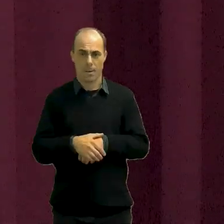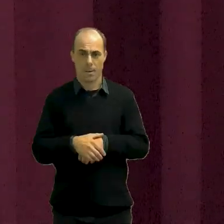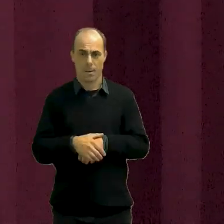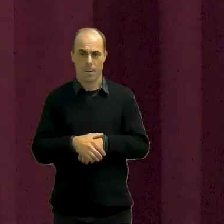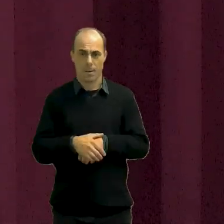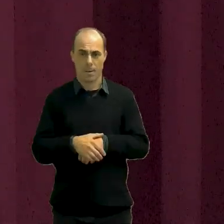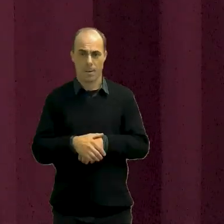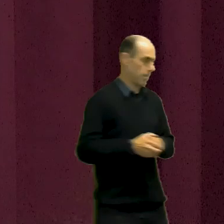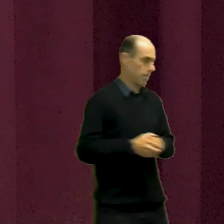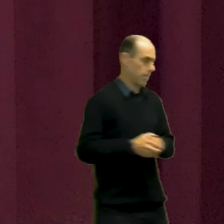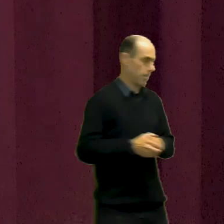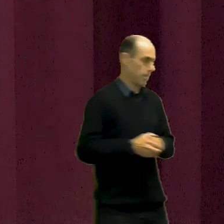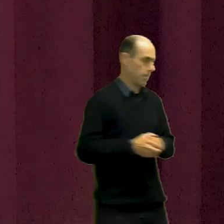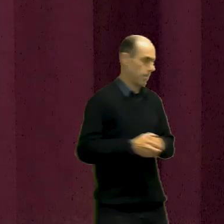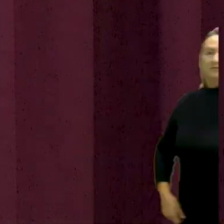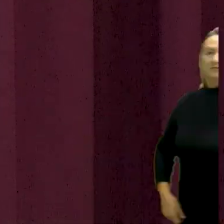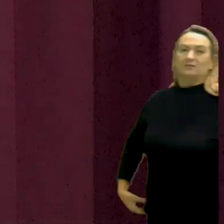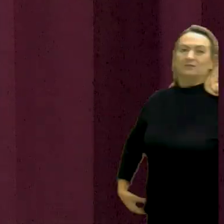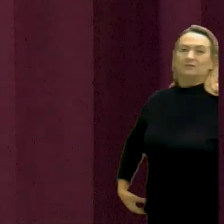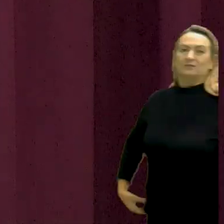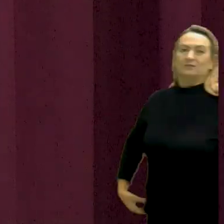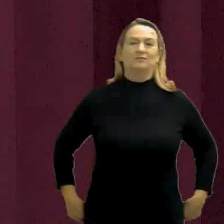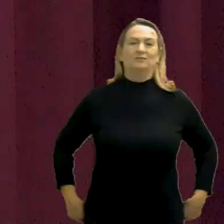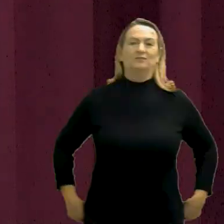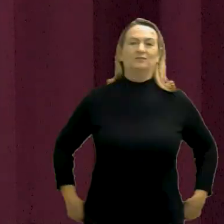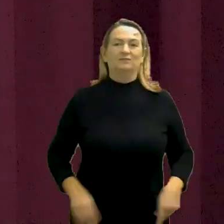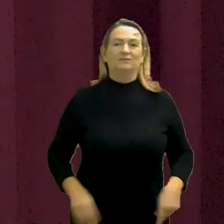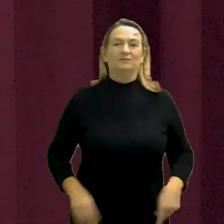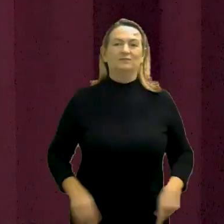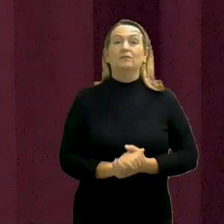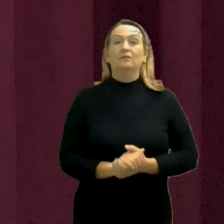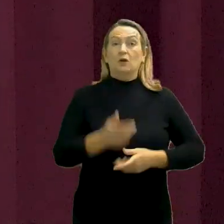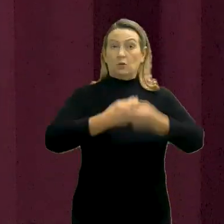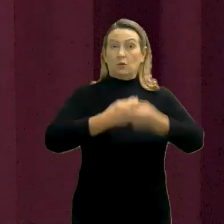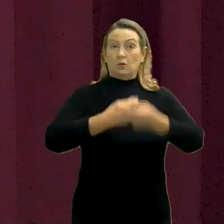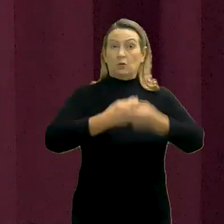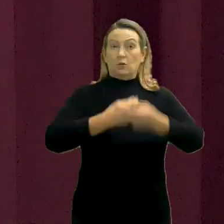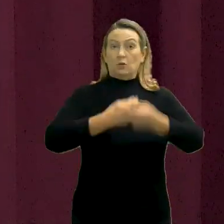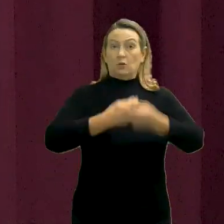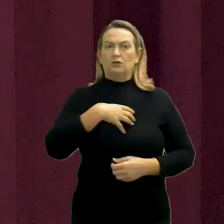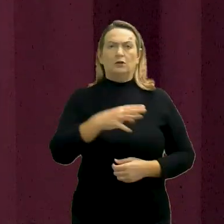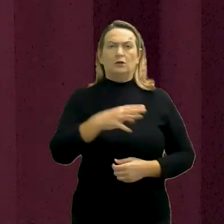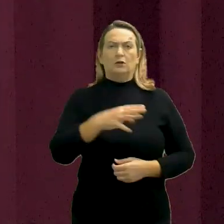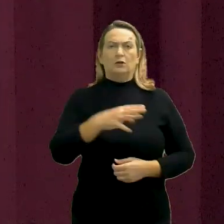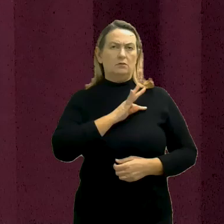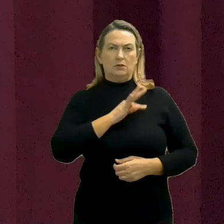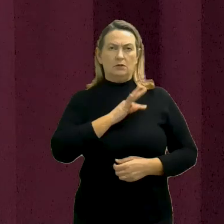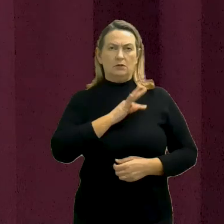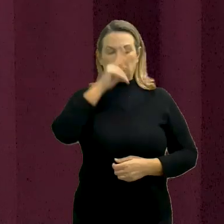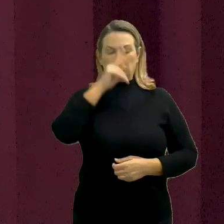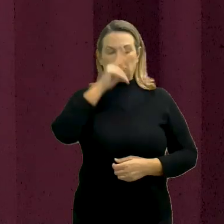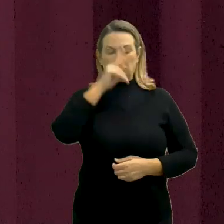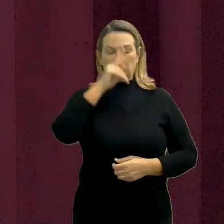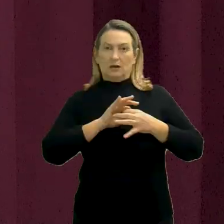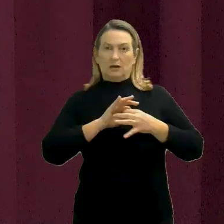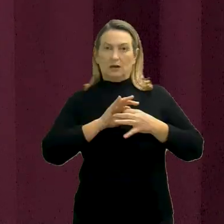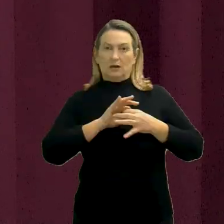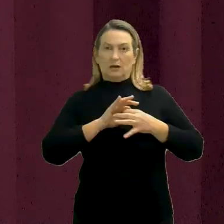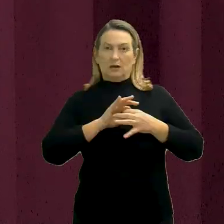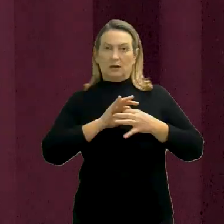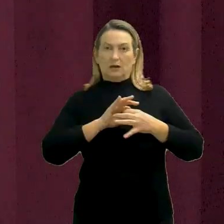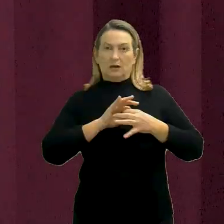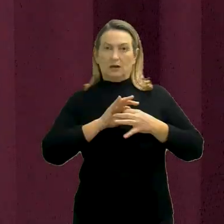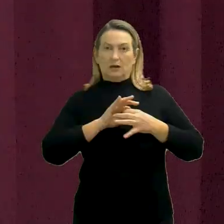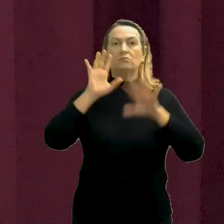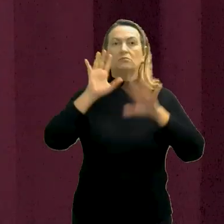técnica dentro da sua eh liberdade de escolha efetivamente aceita aquele semáforo é necessário naquele local